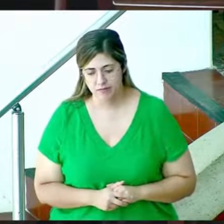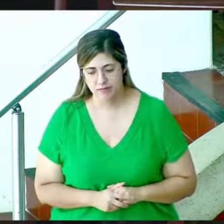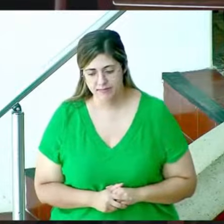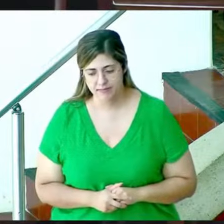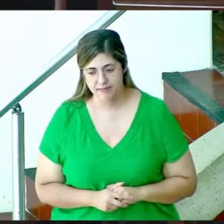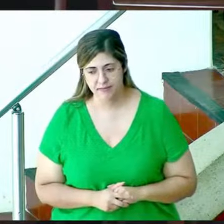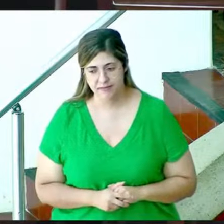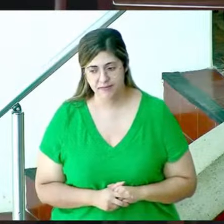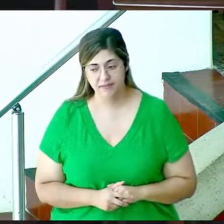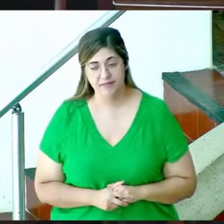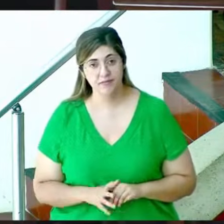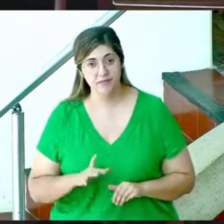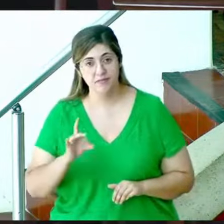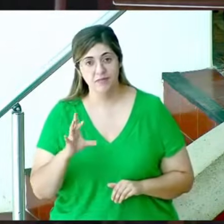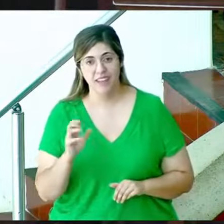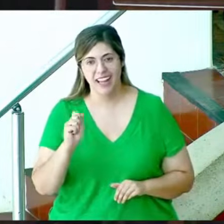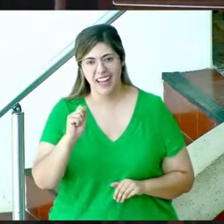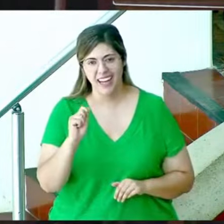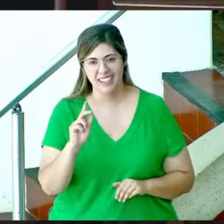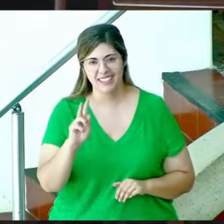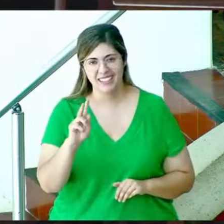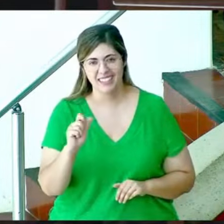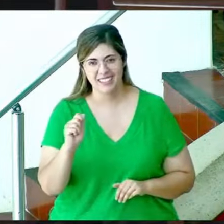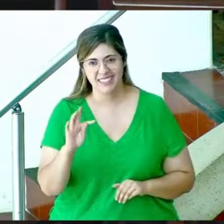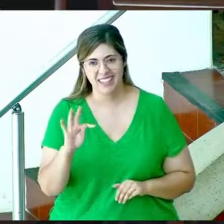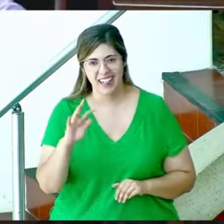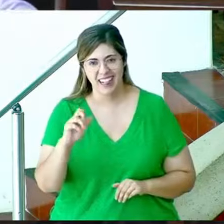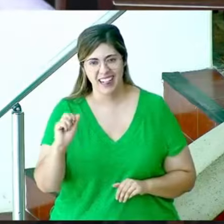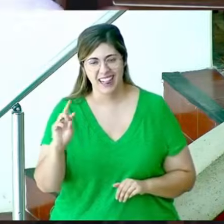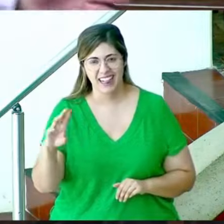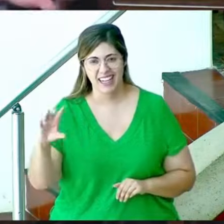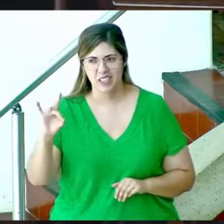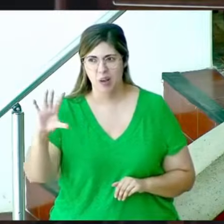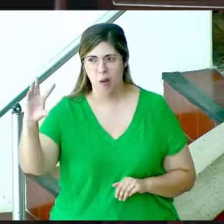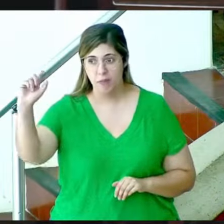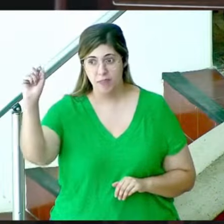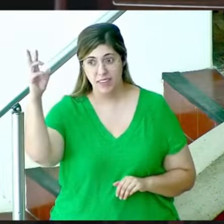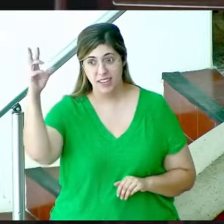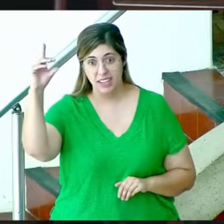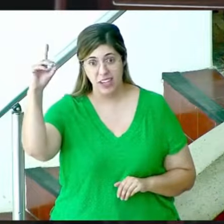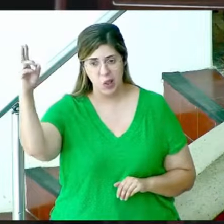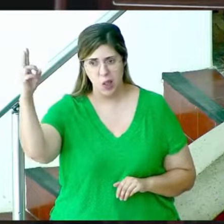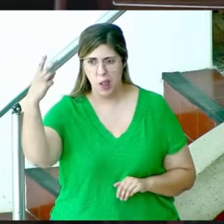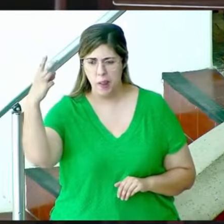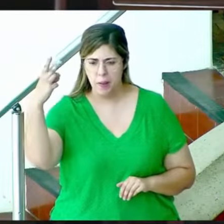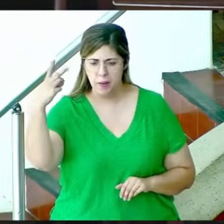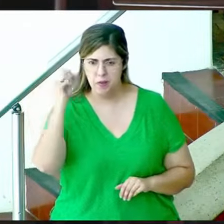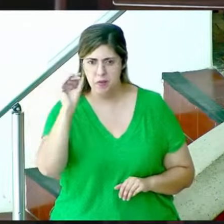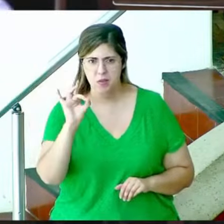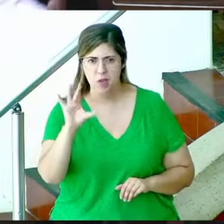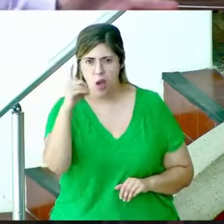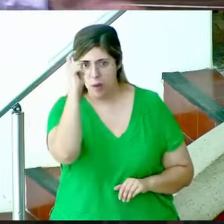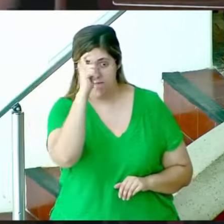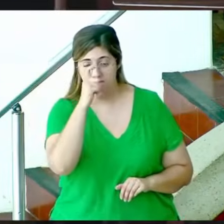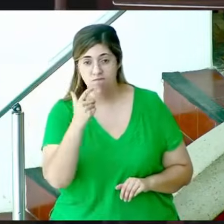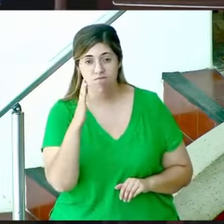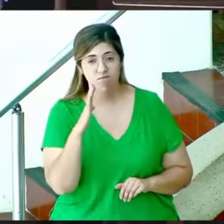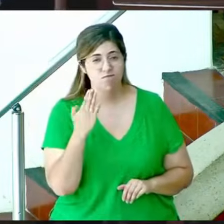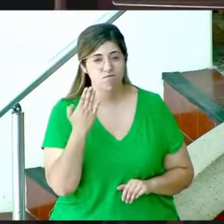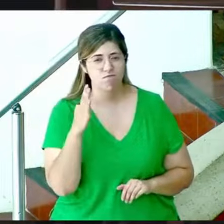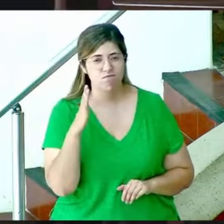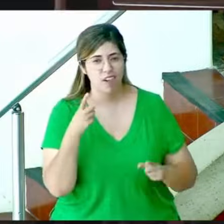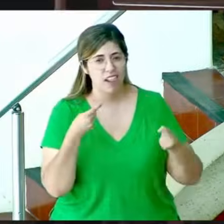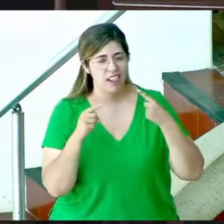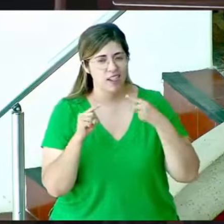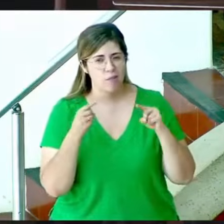avatar cultico. Já pensou? Um avatar, Deus olhando para uma igreja que tem tudo, canções de pessoas